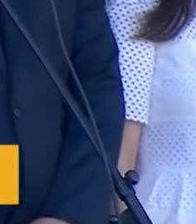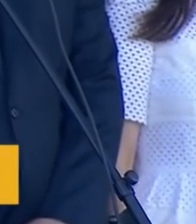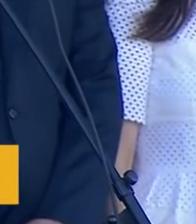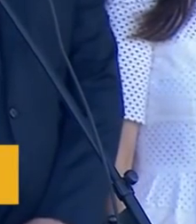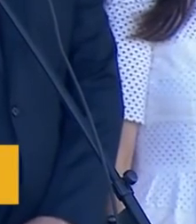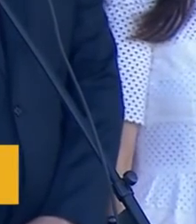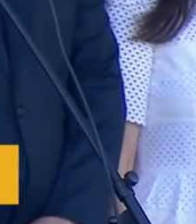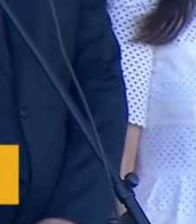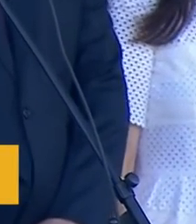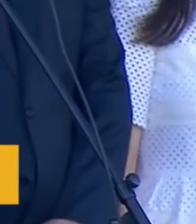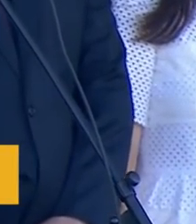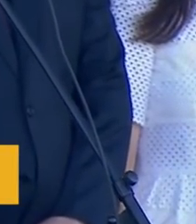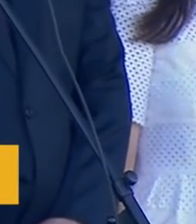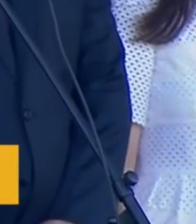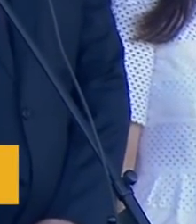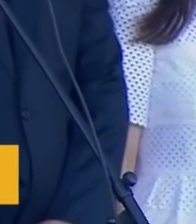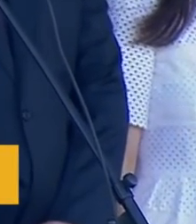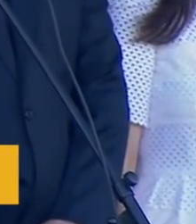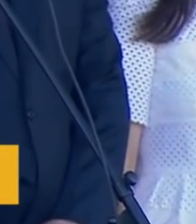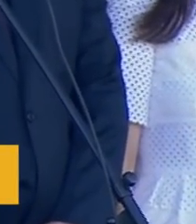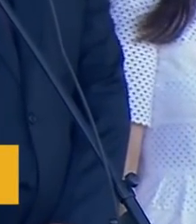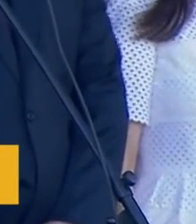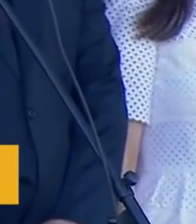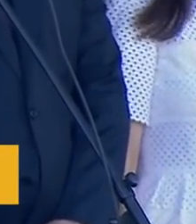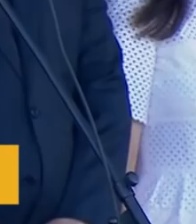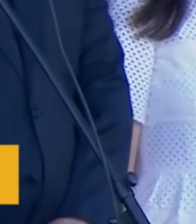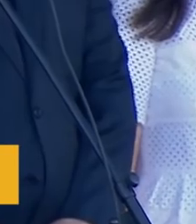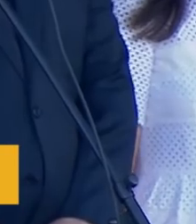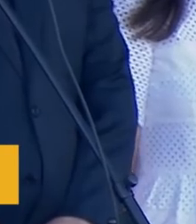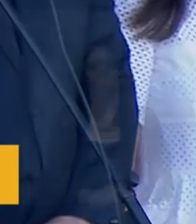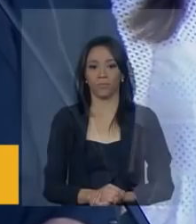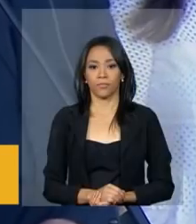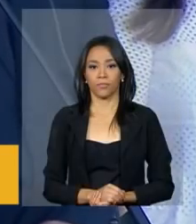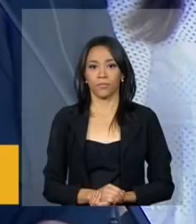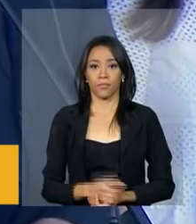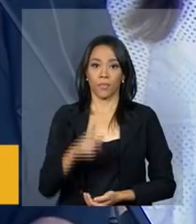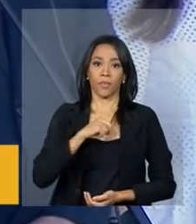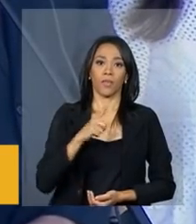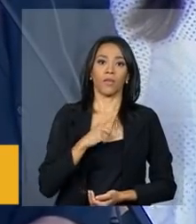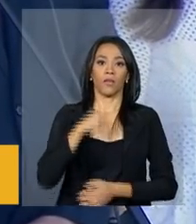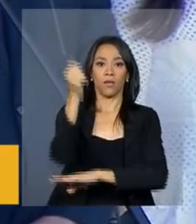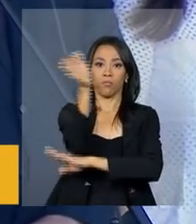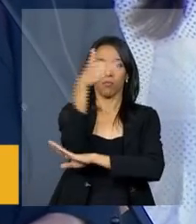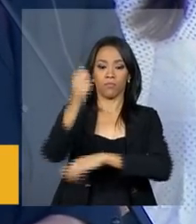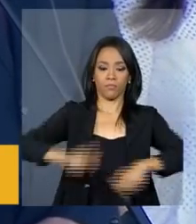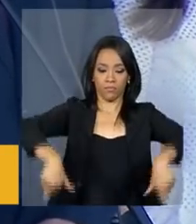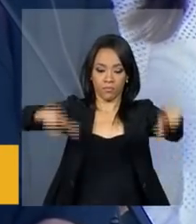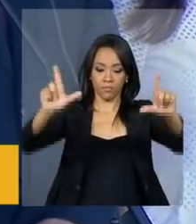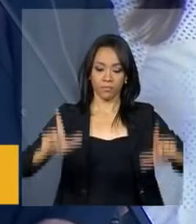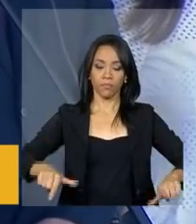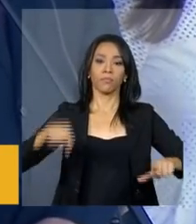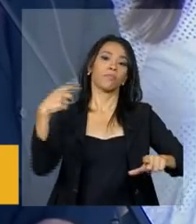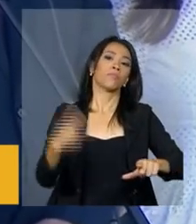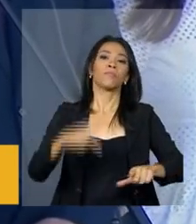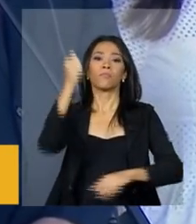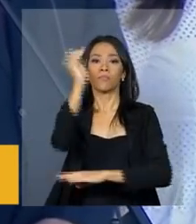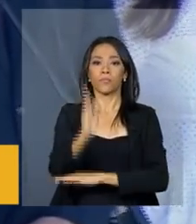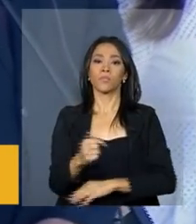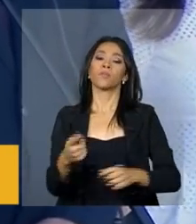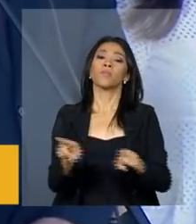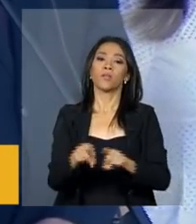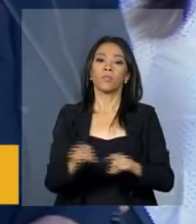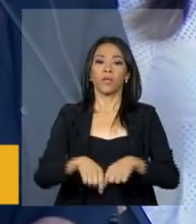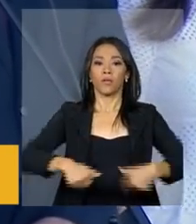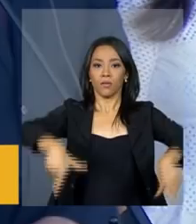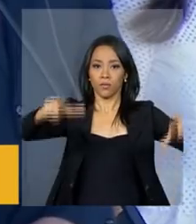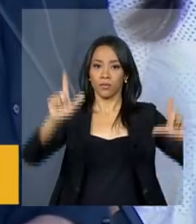Conduzem a bandeira nacional e a bandeira do Distrito Federal, estudantes da Secretaria de Educação do Distrito Federal para